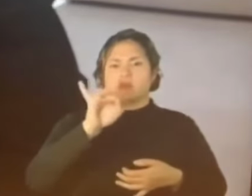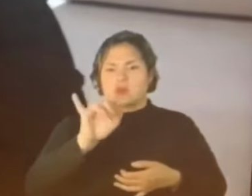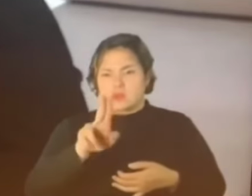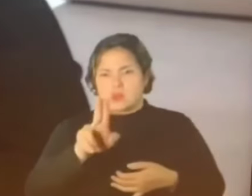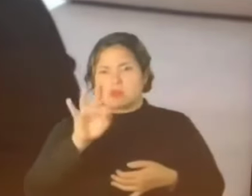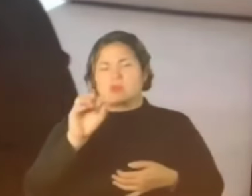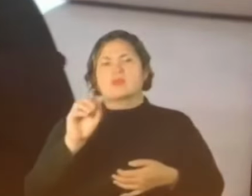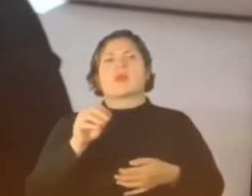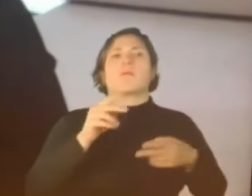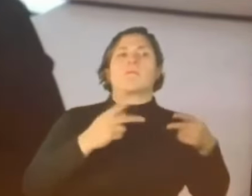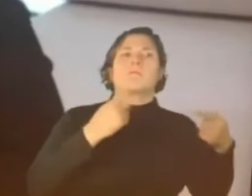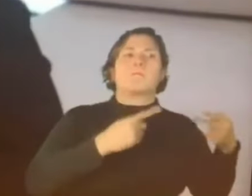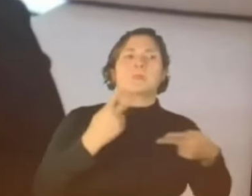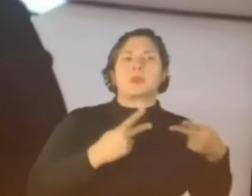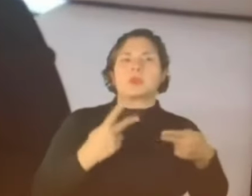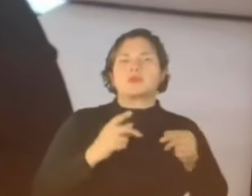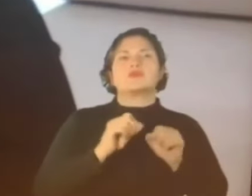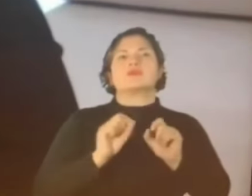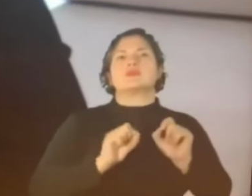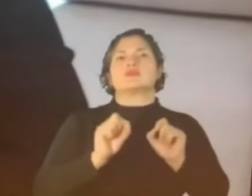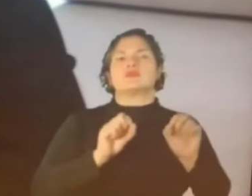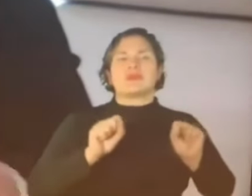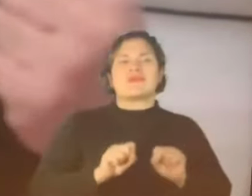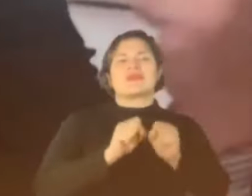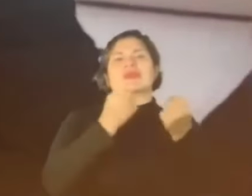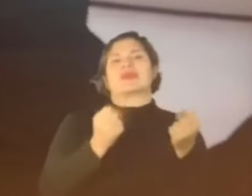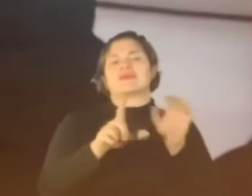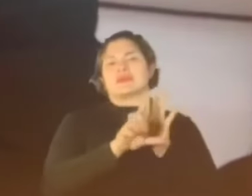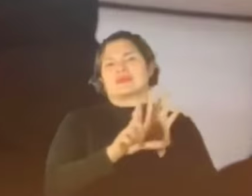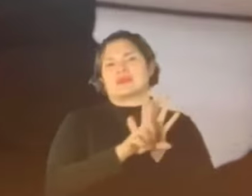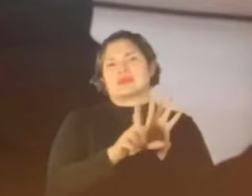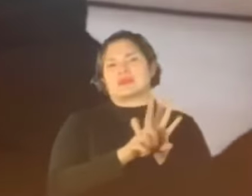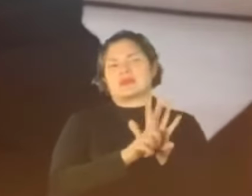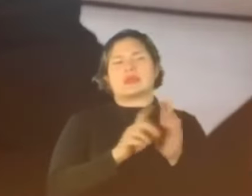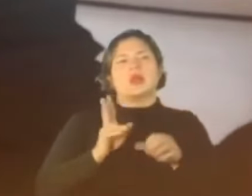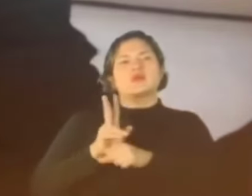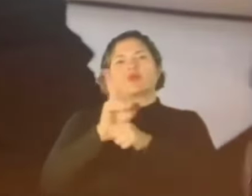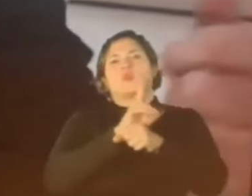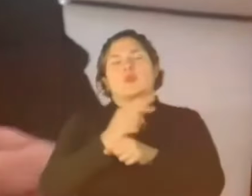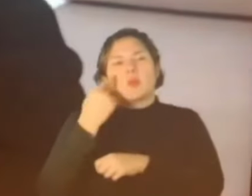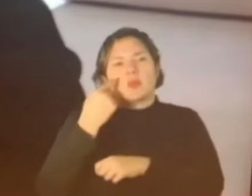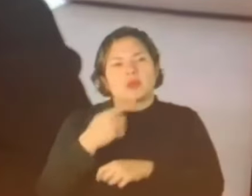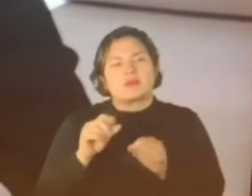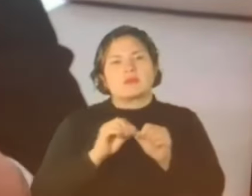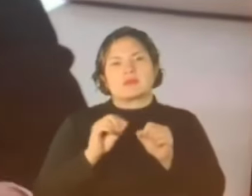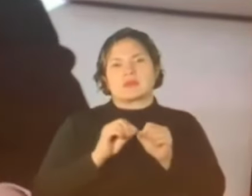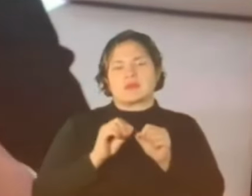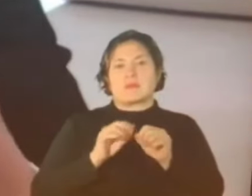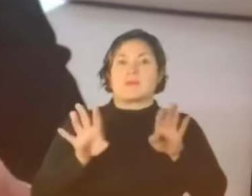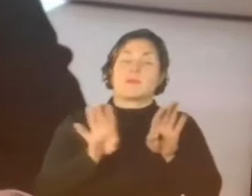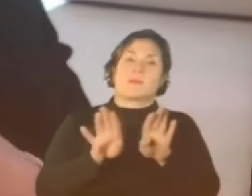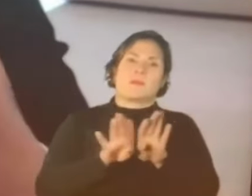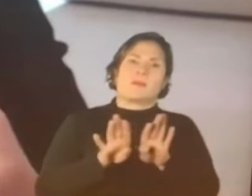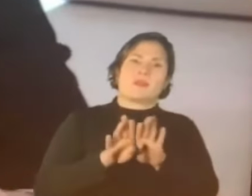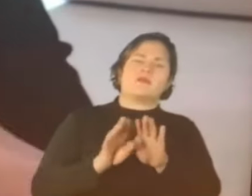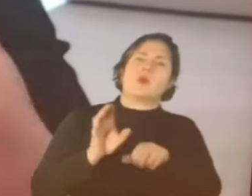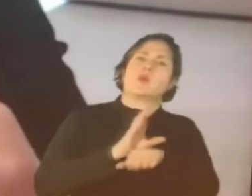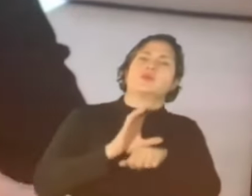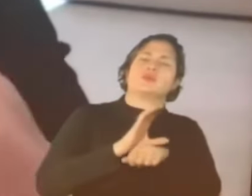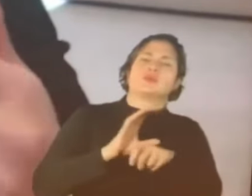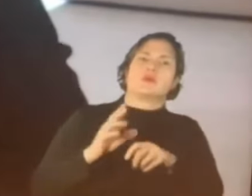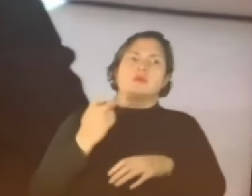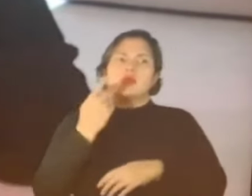modificado, quebrando a legalidade, quebrando a observância, por exemplo, constitucional, a que hipótese de inelegibilidade não